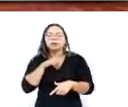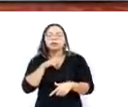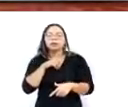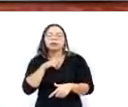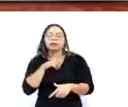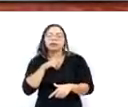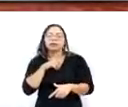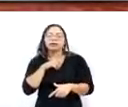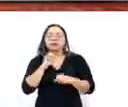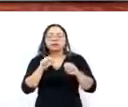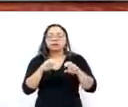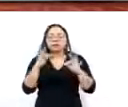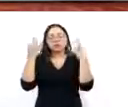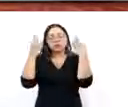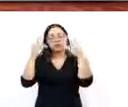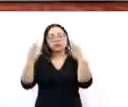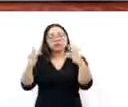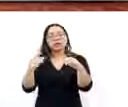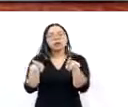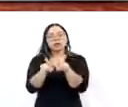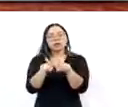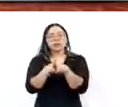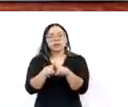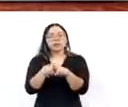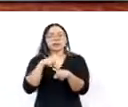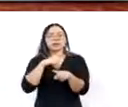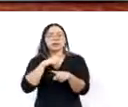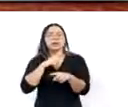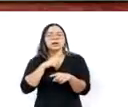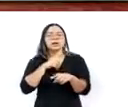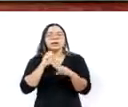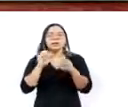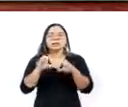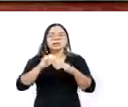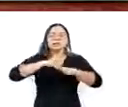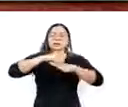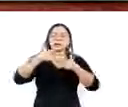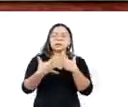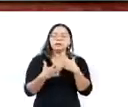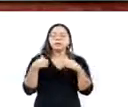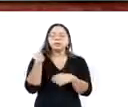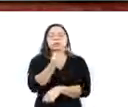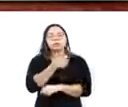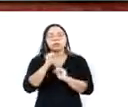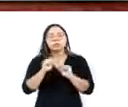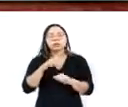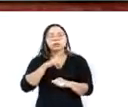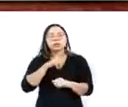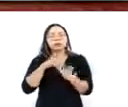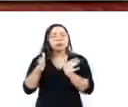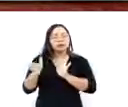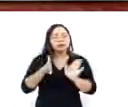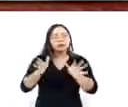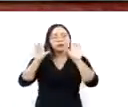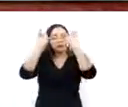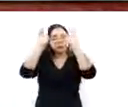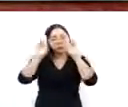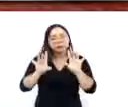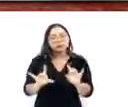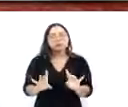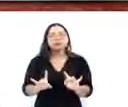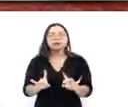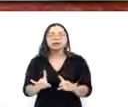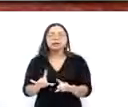educação tecnológica, mas eles também passam pela educação em Libras, para que a gente possa atender, de fato, essas